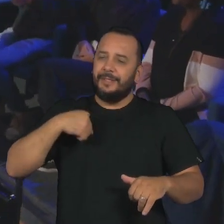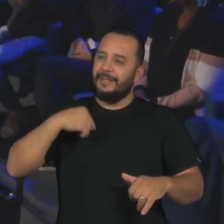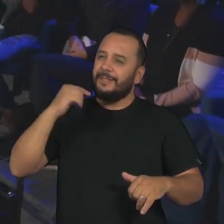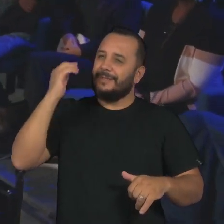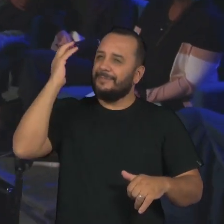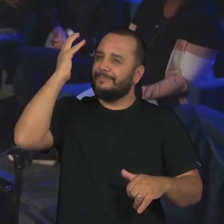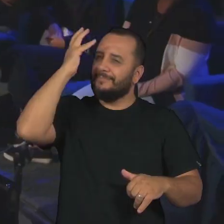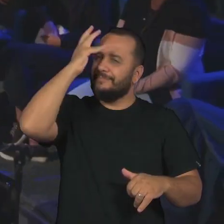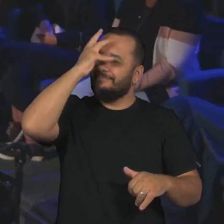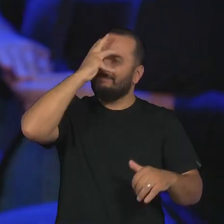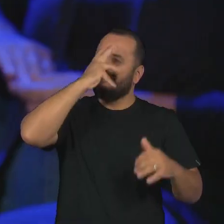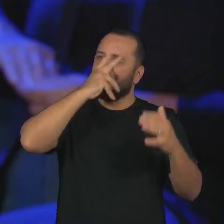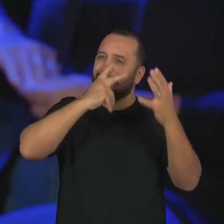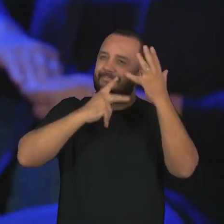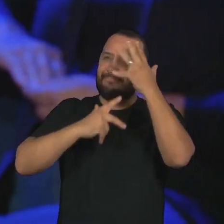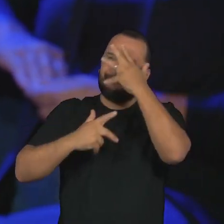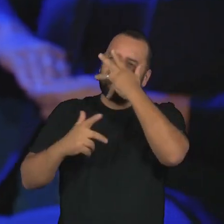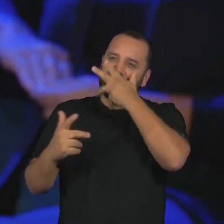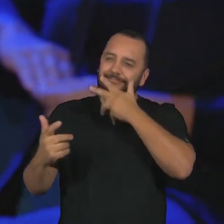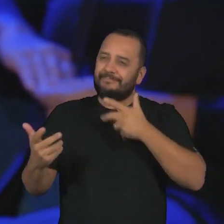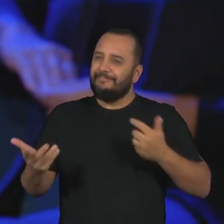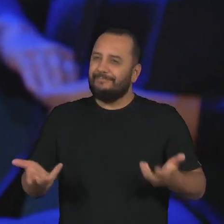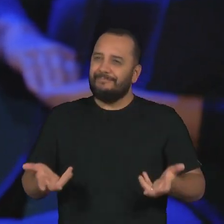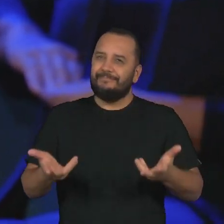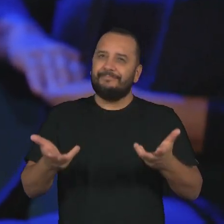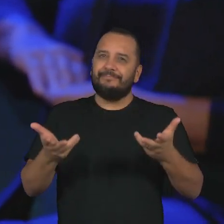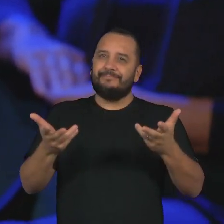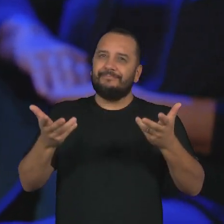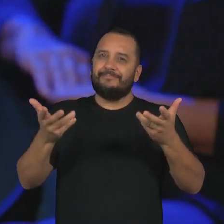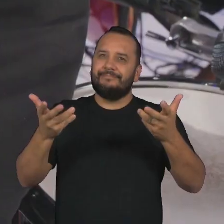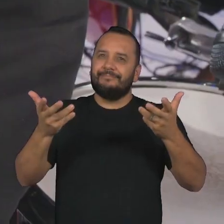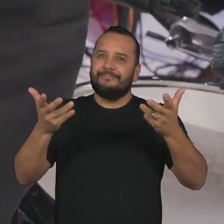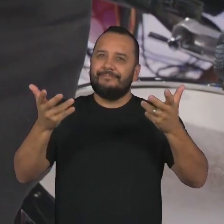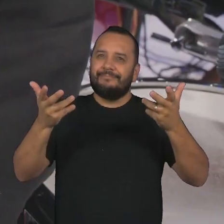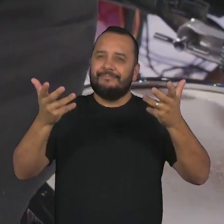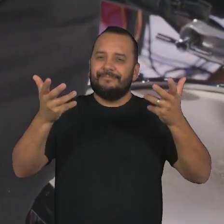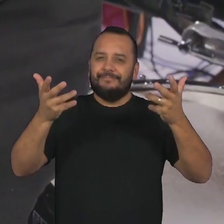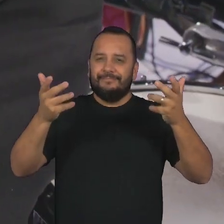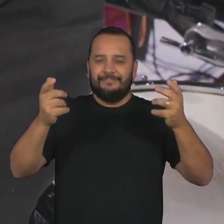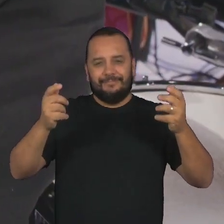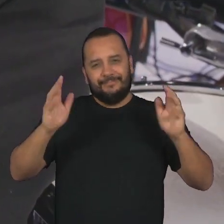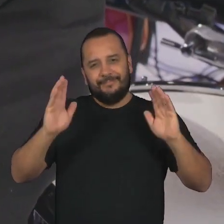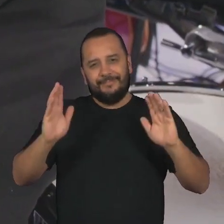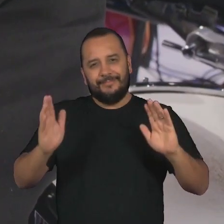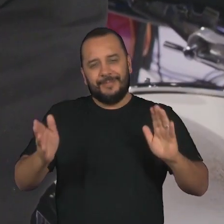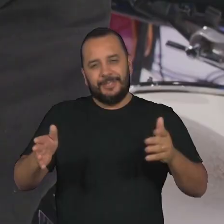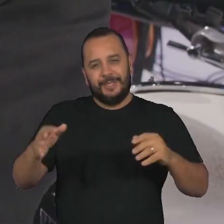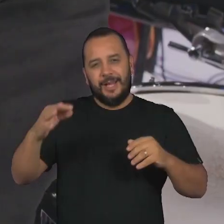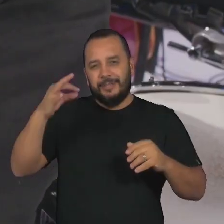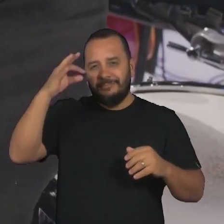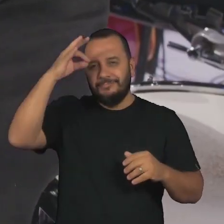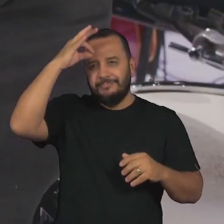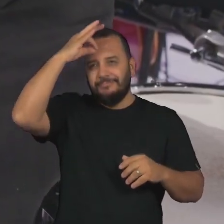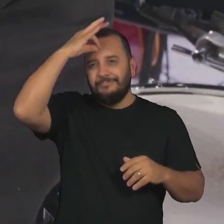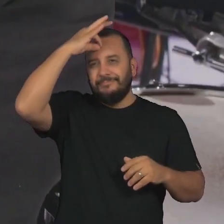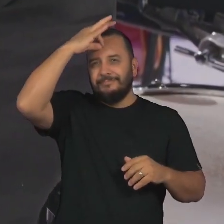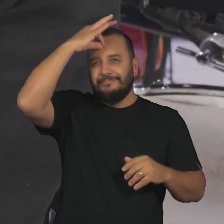ilustríssimo, flor em carne e espírito,